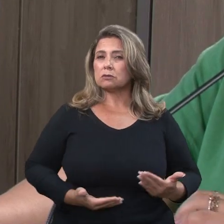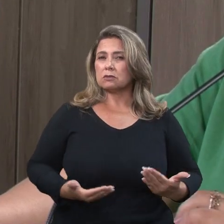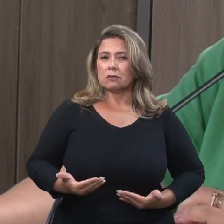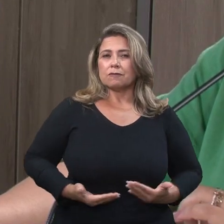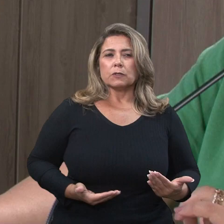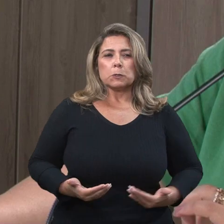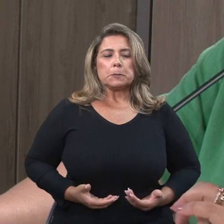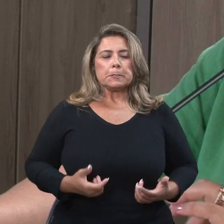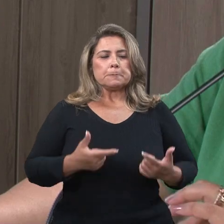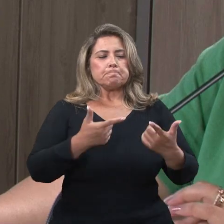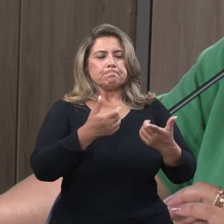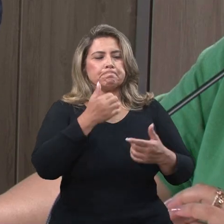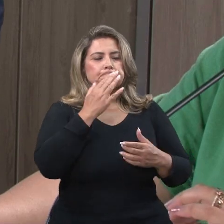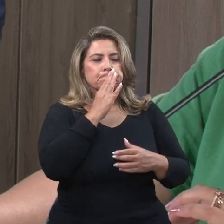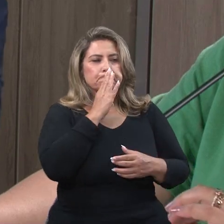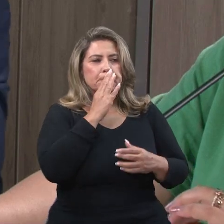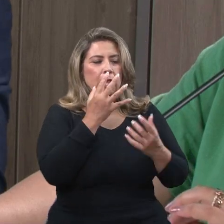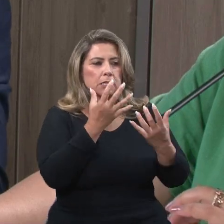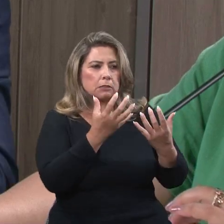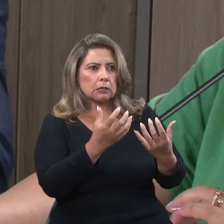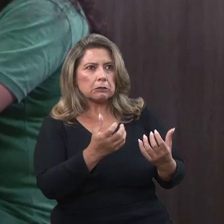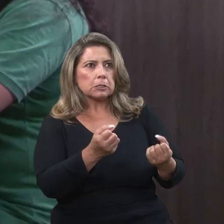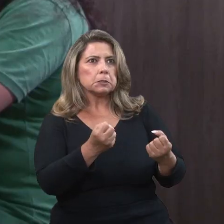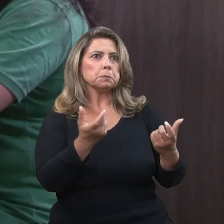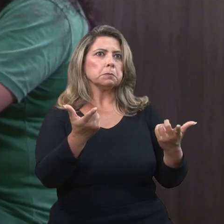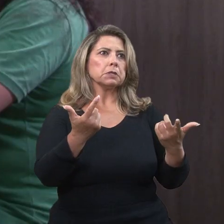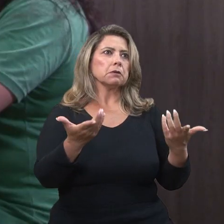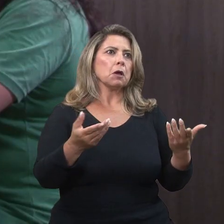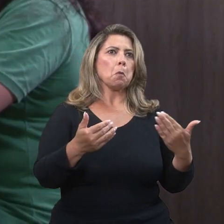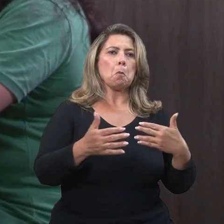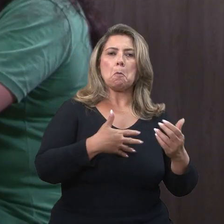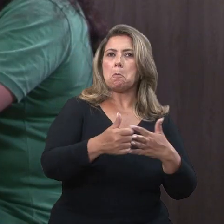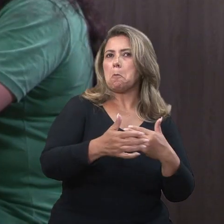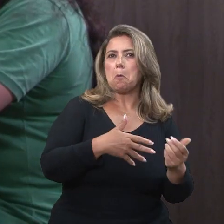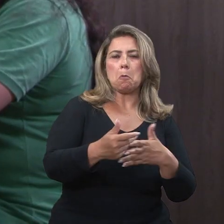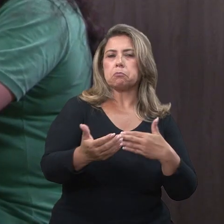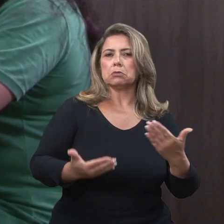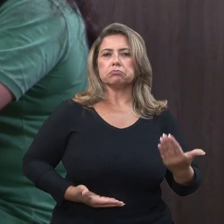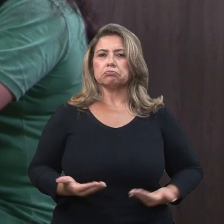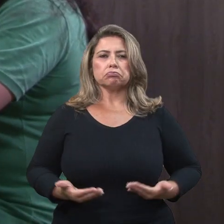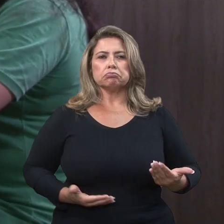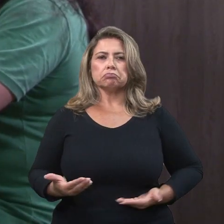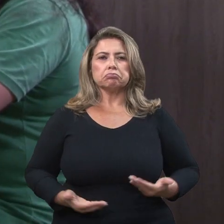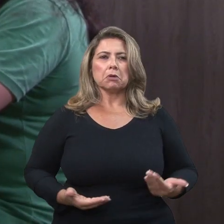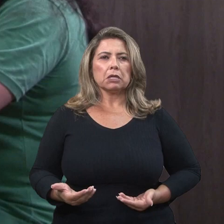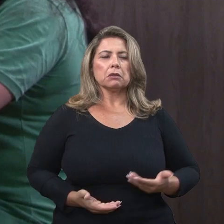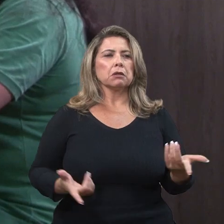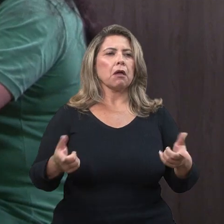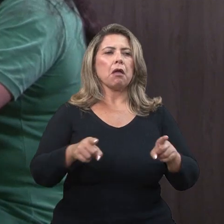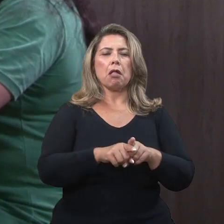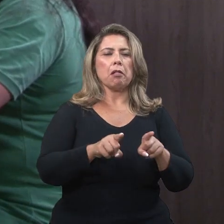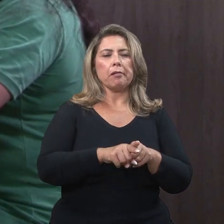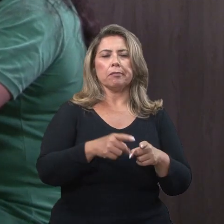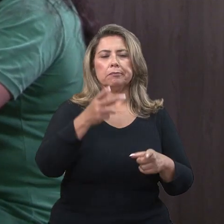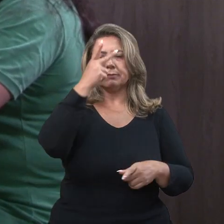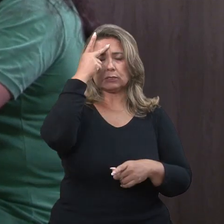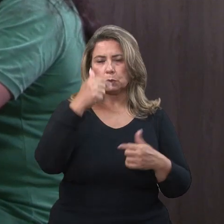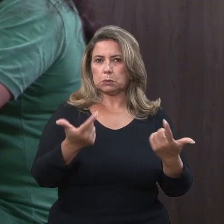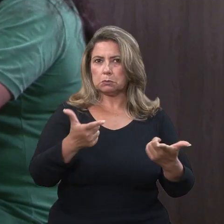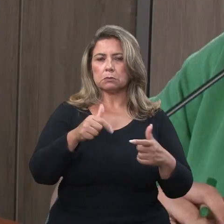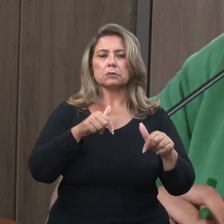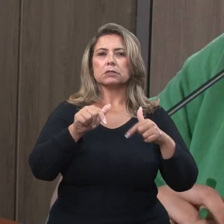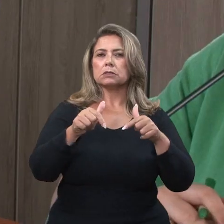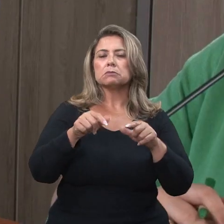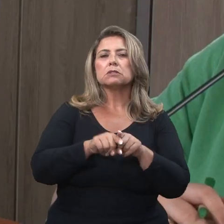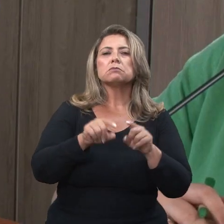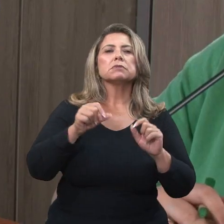caso, um professor, qualquer servidor que atua aqui num órgão federal, estadual, municipal,